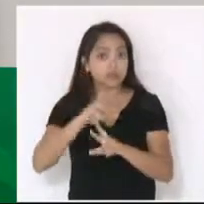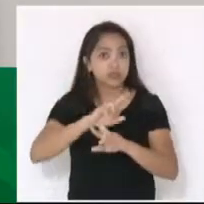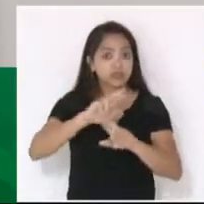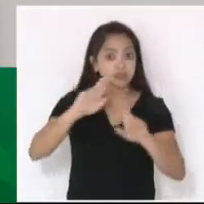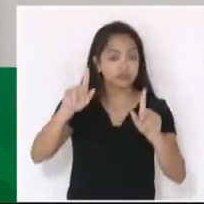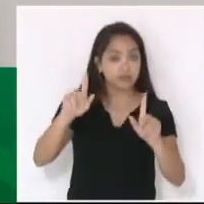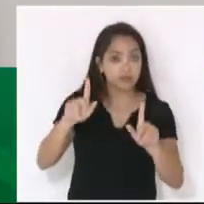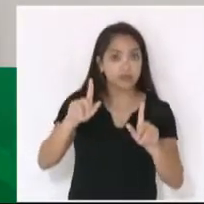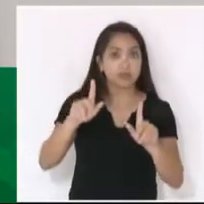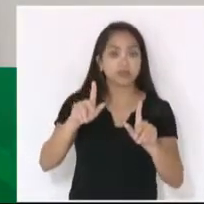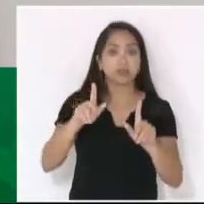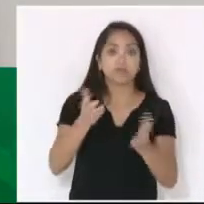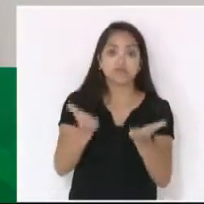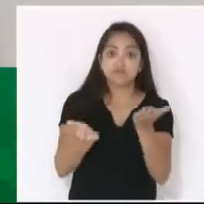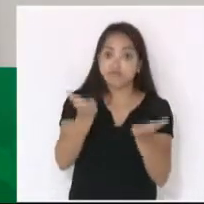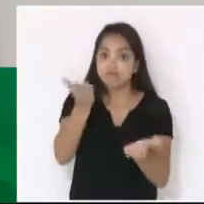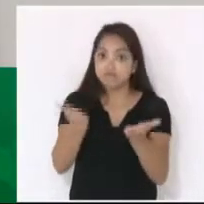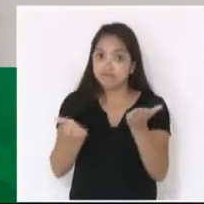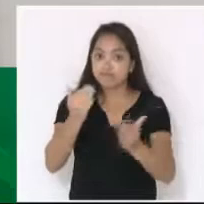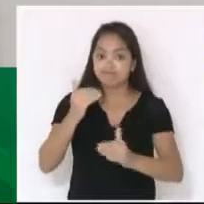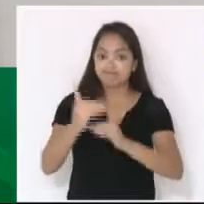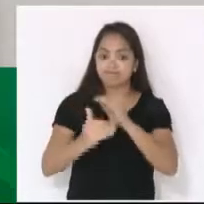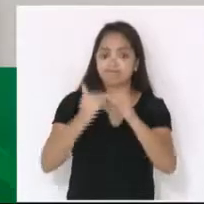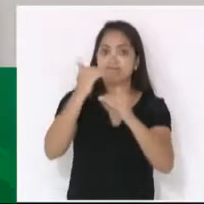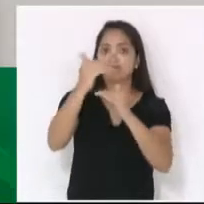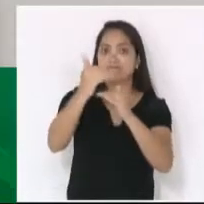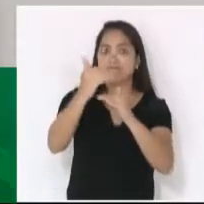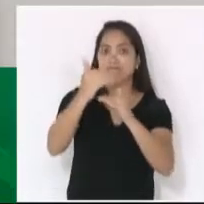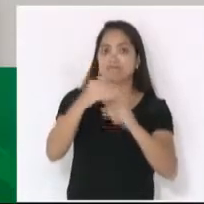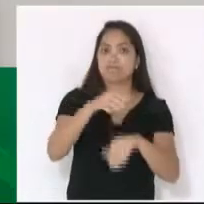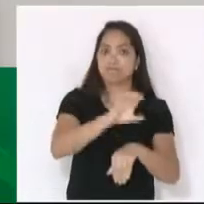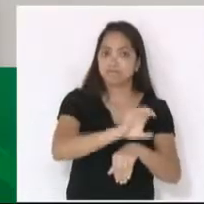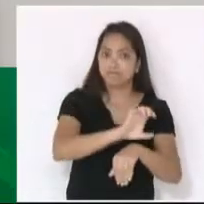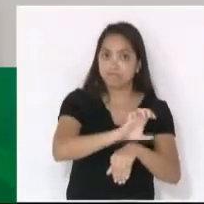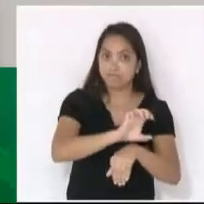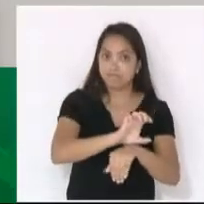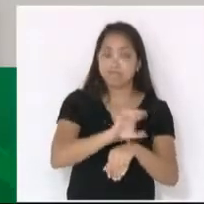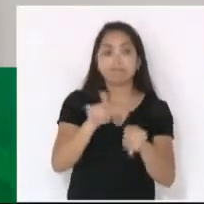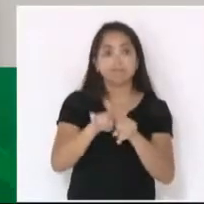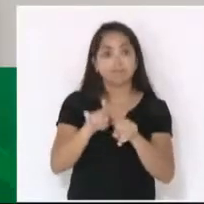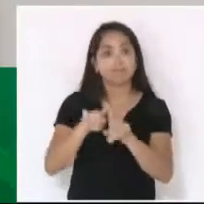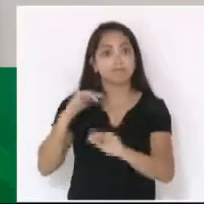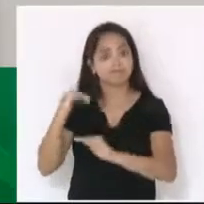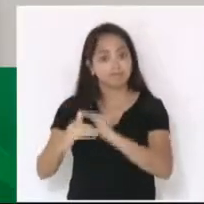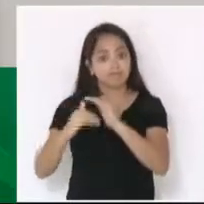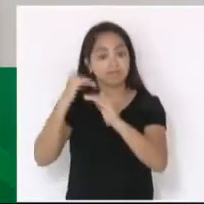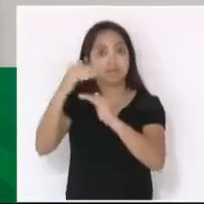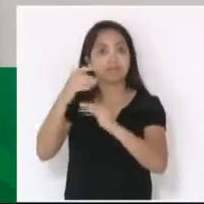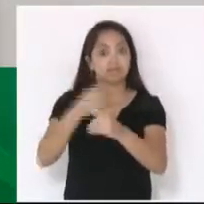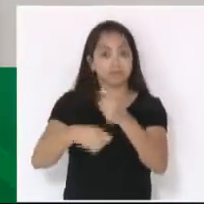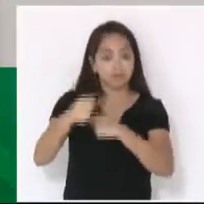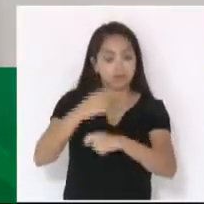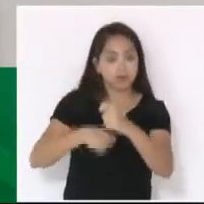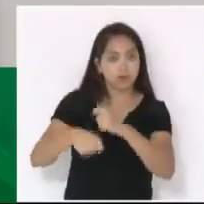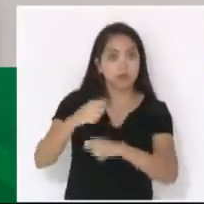para equilibrar o desenvolvimento do nosso estado e o desenvolvimento sócio-econômico